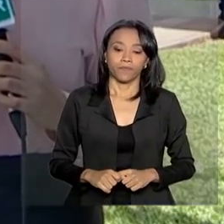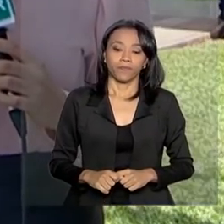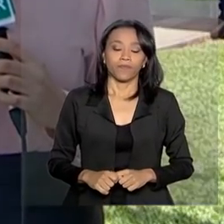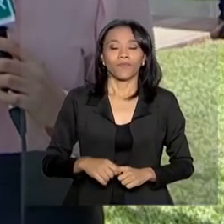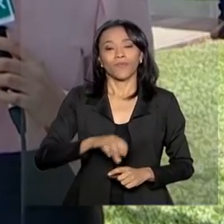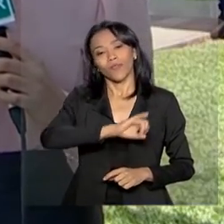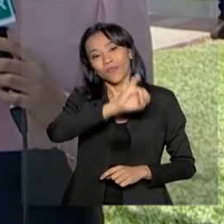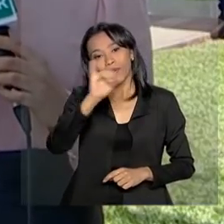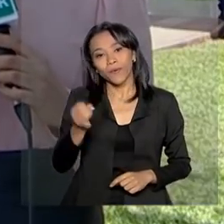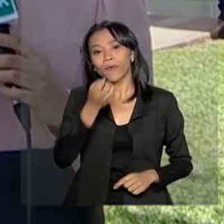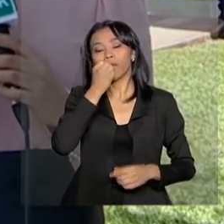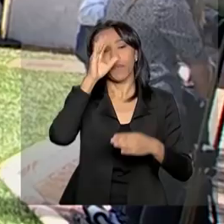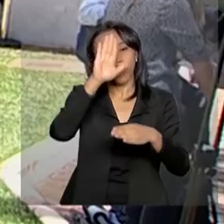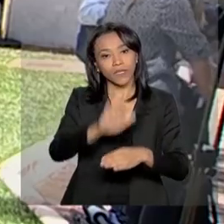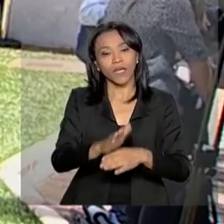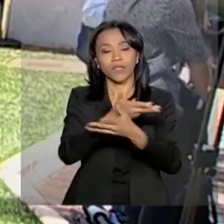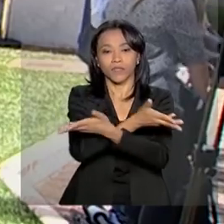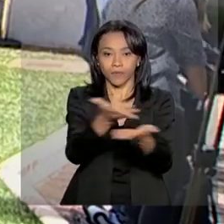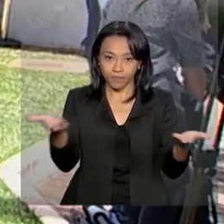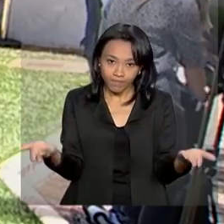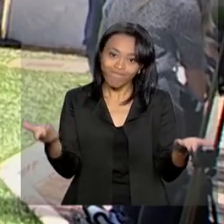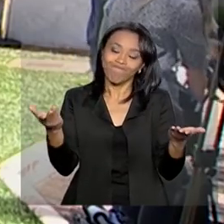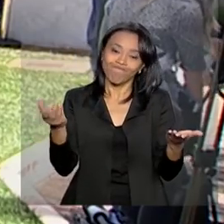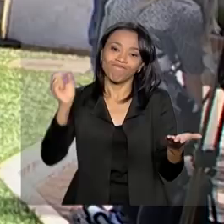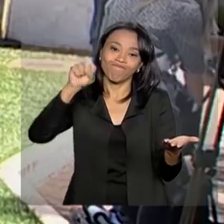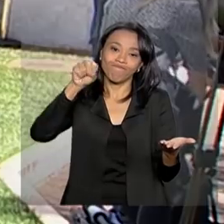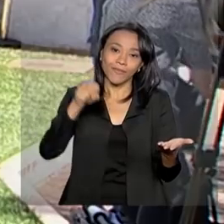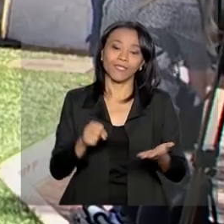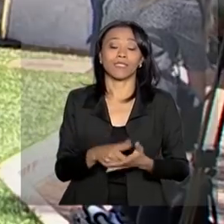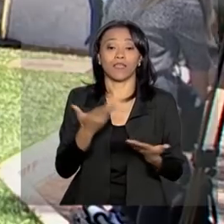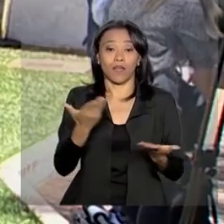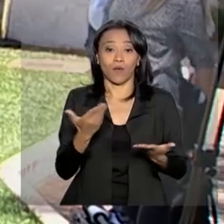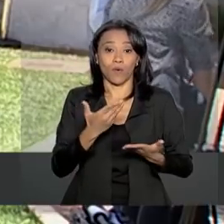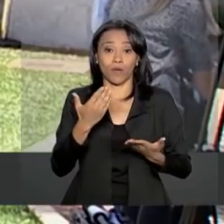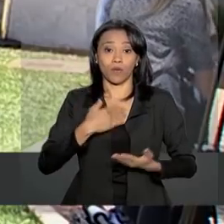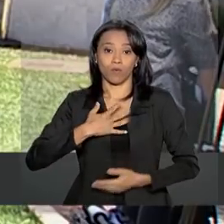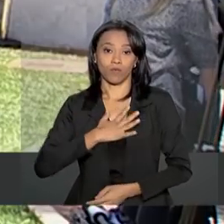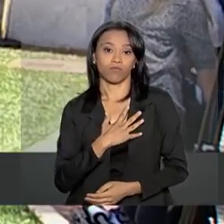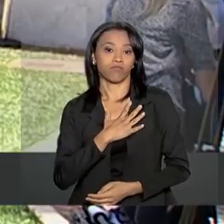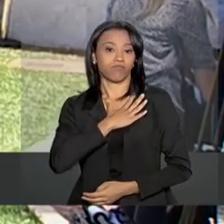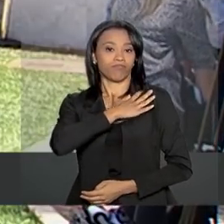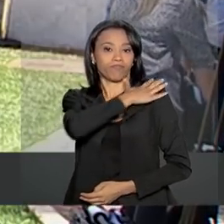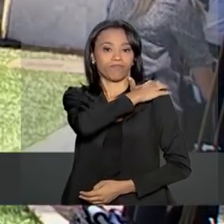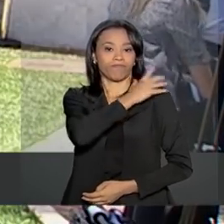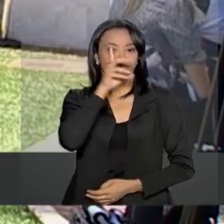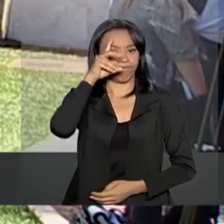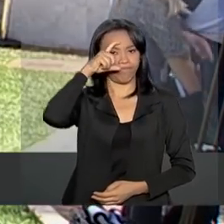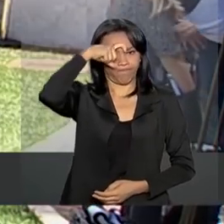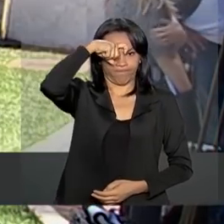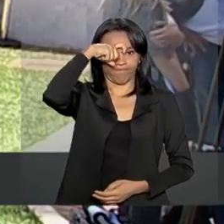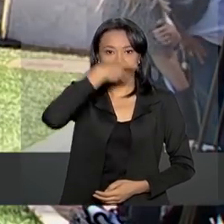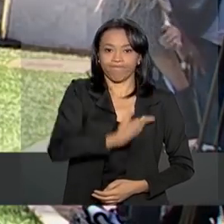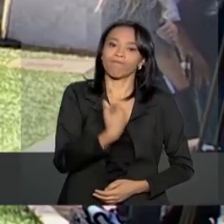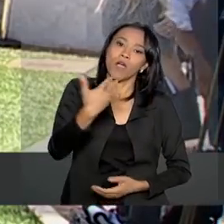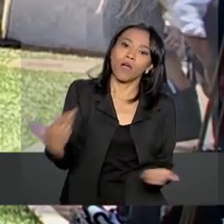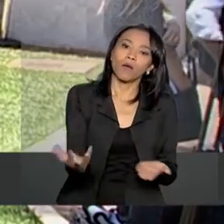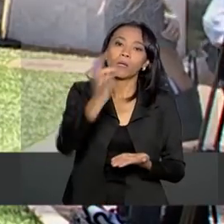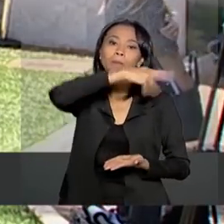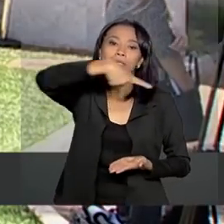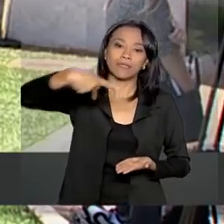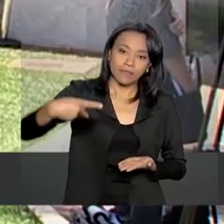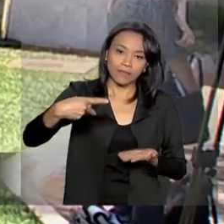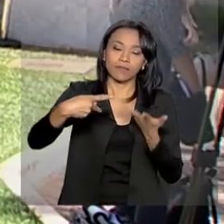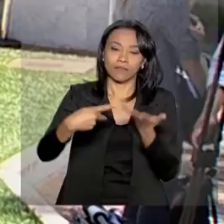Olá, Ricardo. Uma boa tarde a todos. Isso mesmo, Hamilton Mourão assumiu aqui o exercício da presidência da